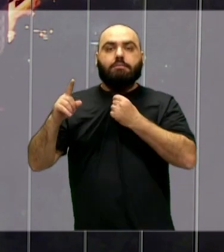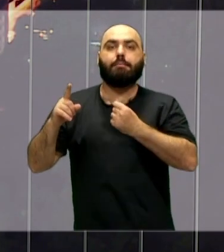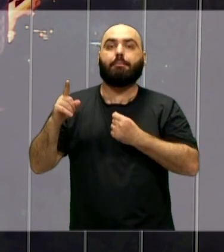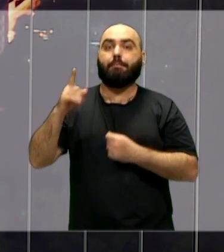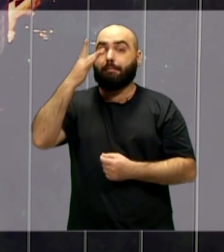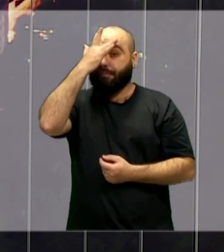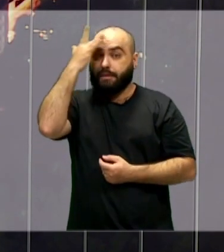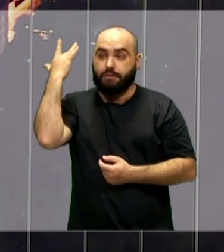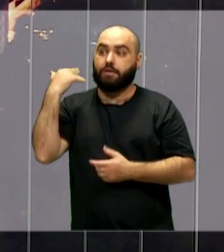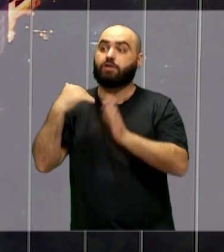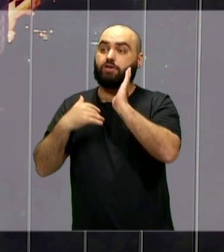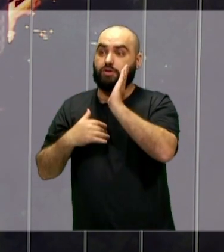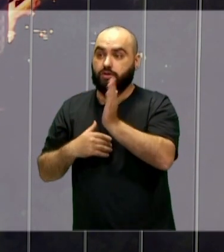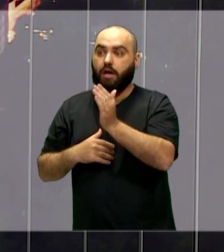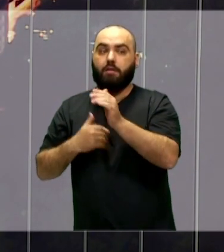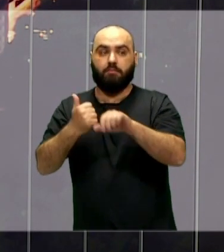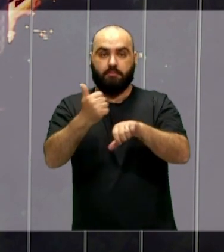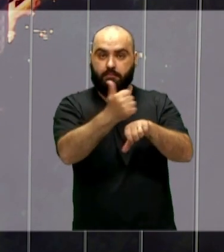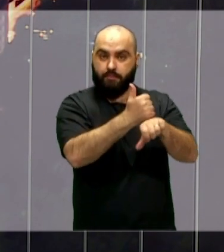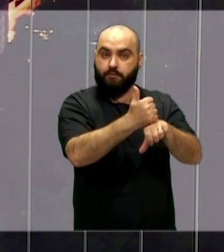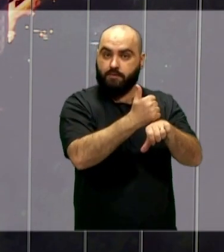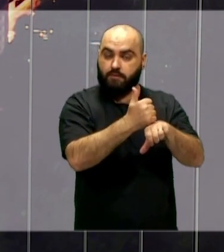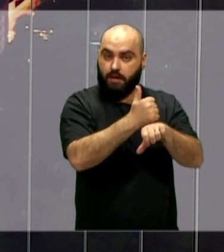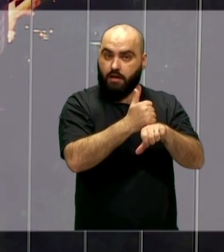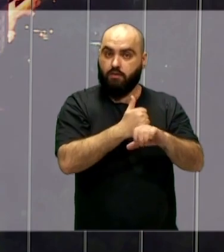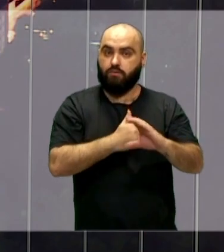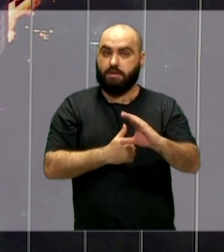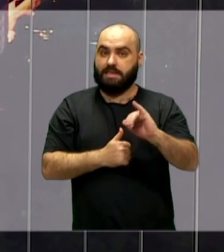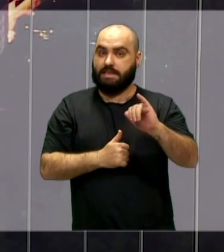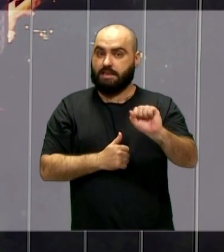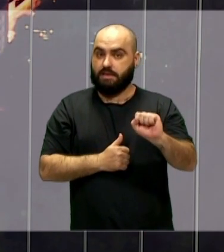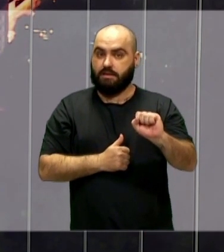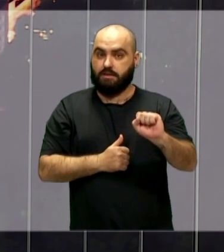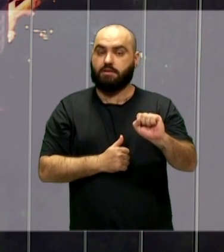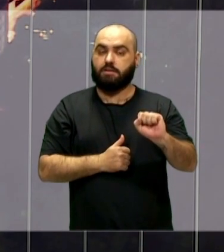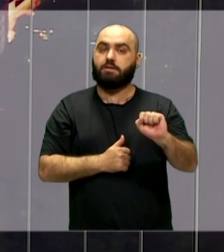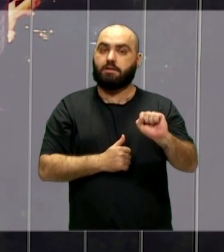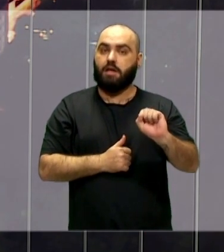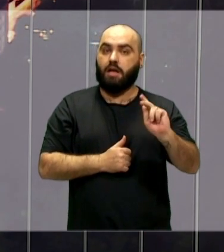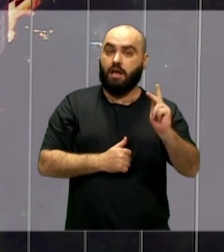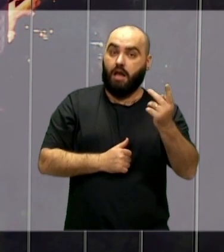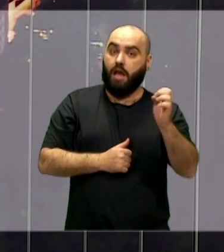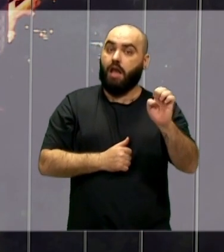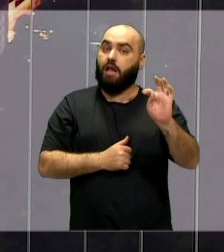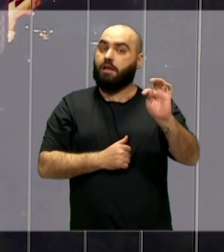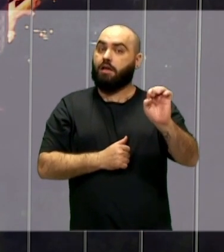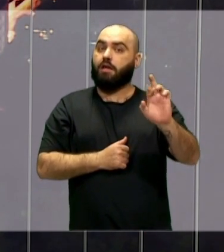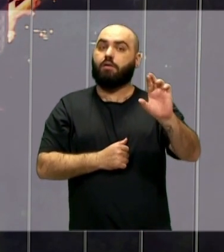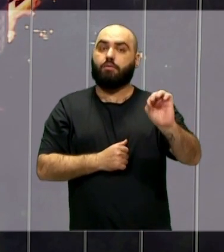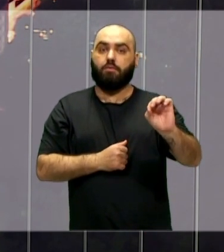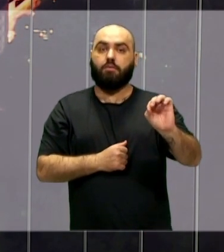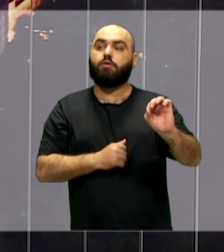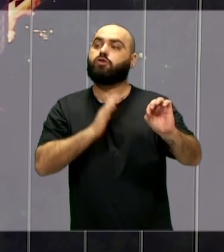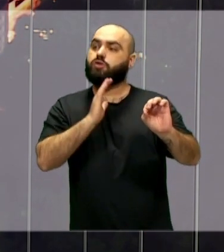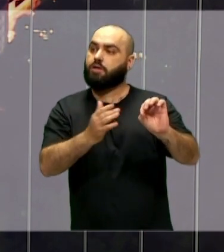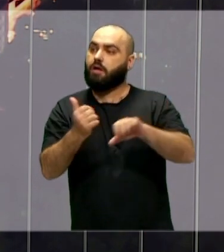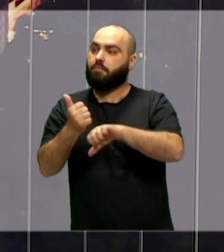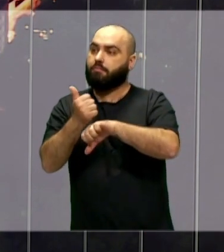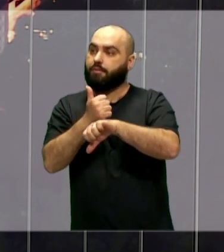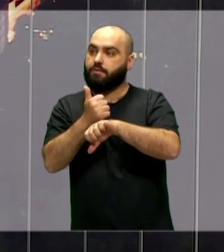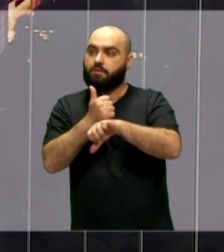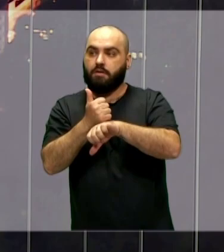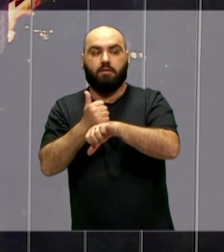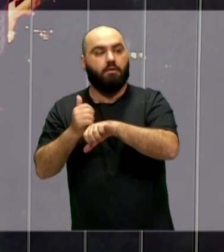por profissionais cis e héteros e que não souberam acolher, não souberam... violentaram